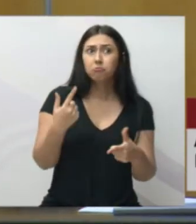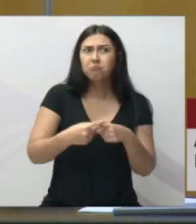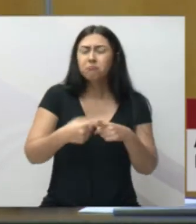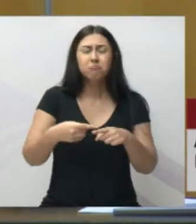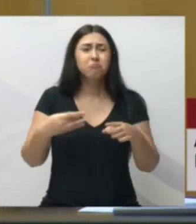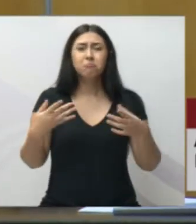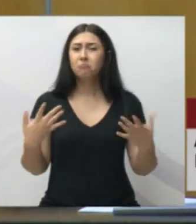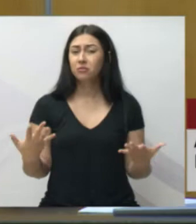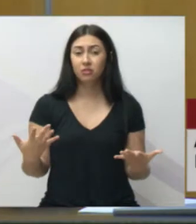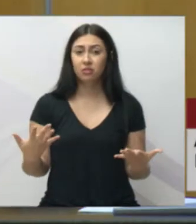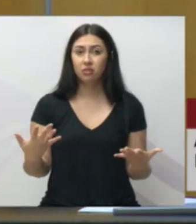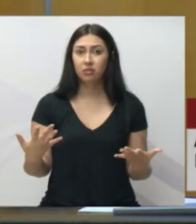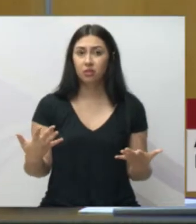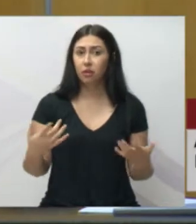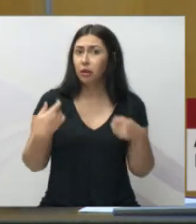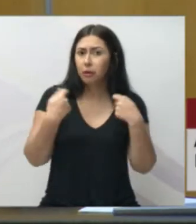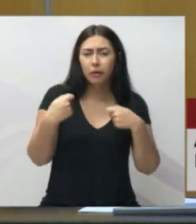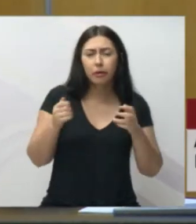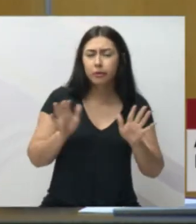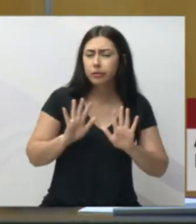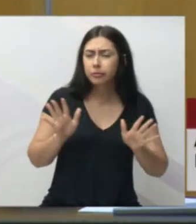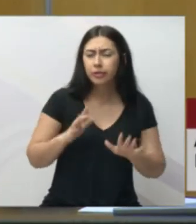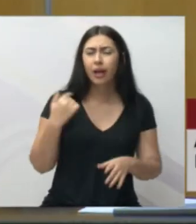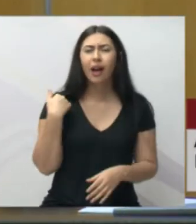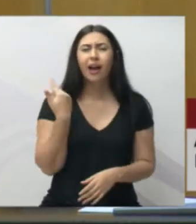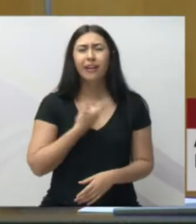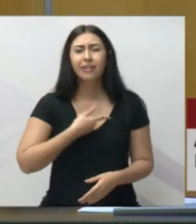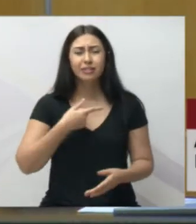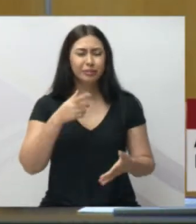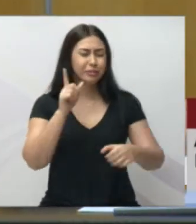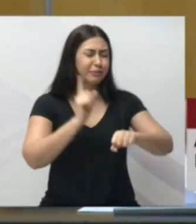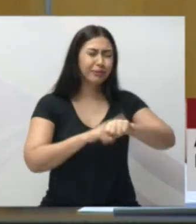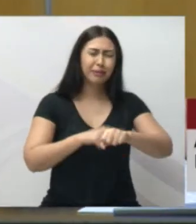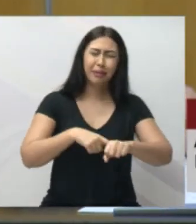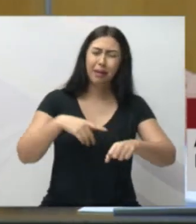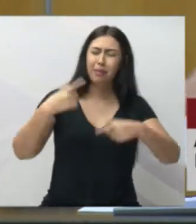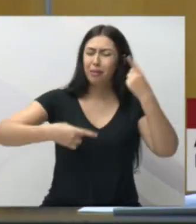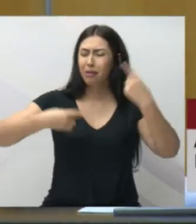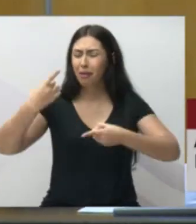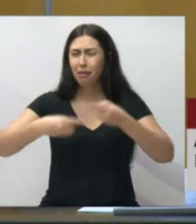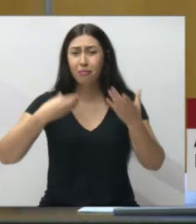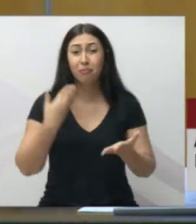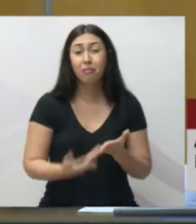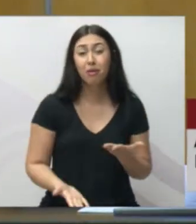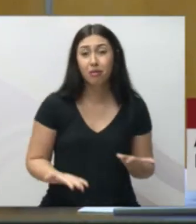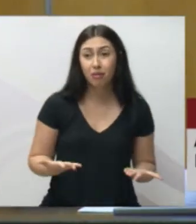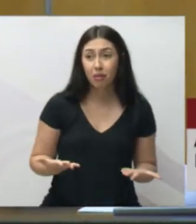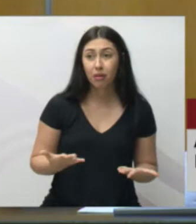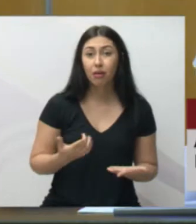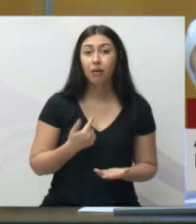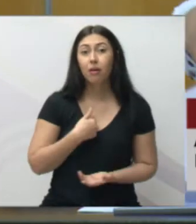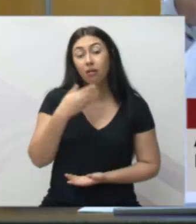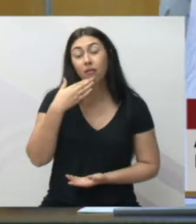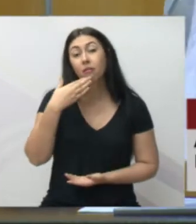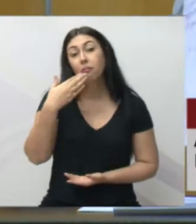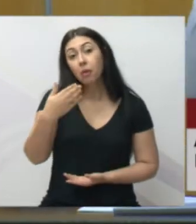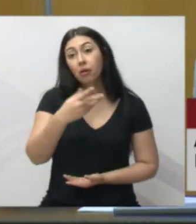e prática, demandando mais tempo e recursos dessa Casa Legislativa, se requer a Vossa Excelência